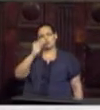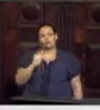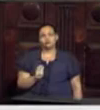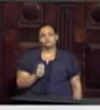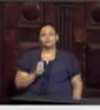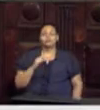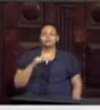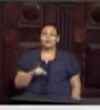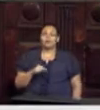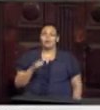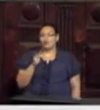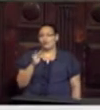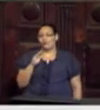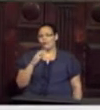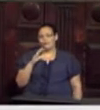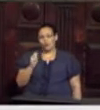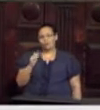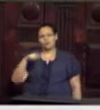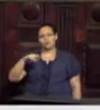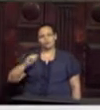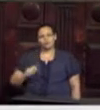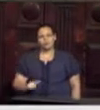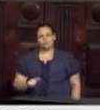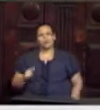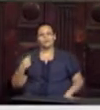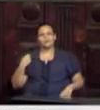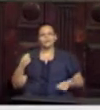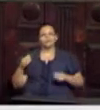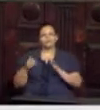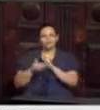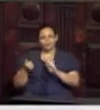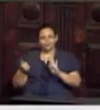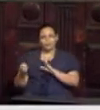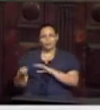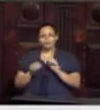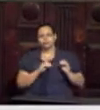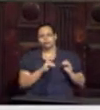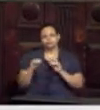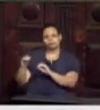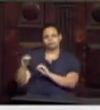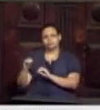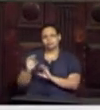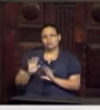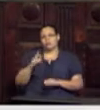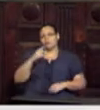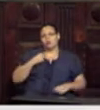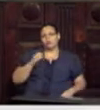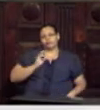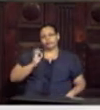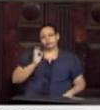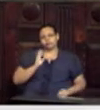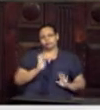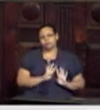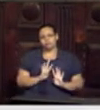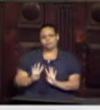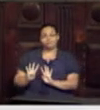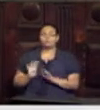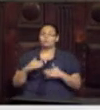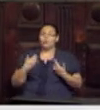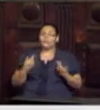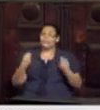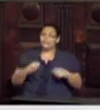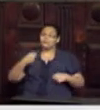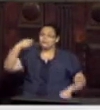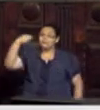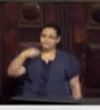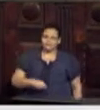da Força Nacional foi deslocado para atender essa nova demanda. É preciso enfrentar de forma muito